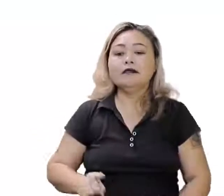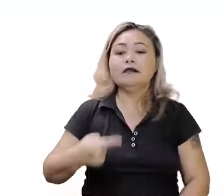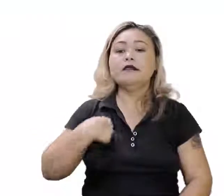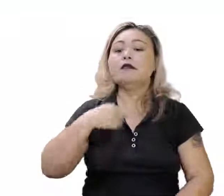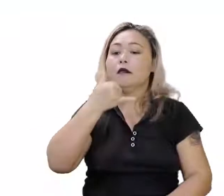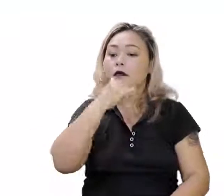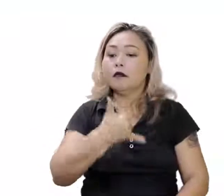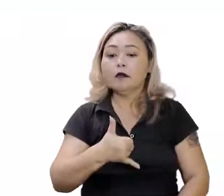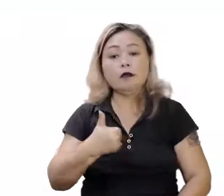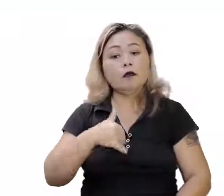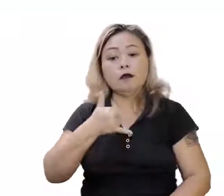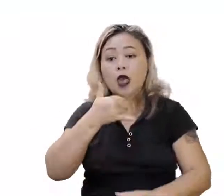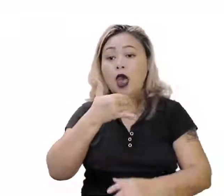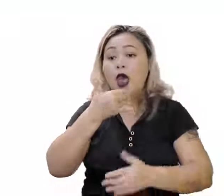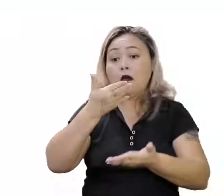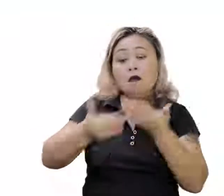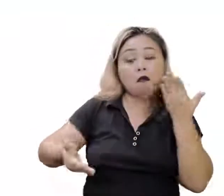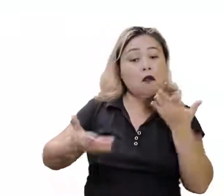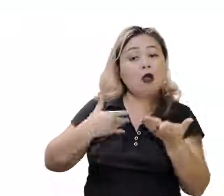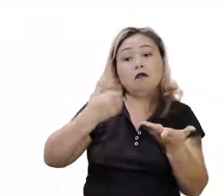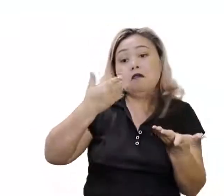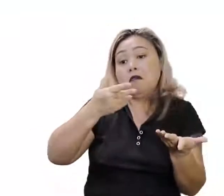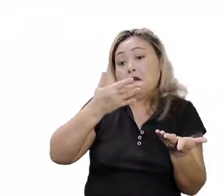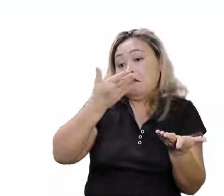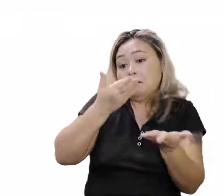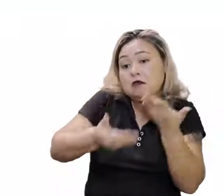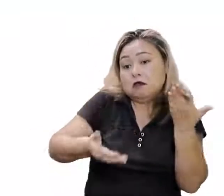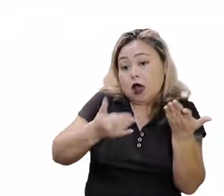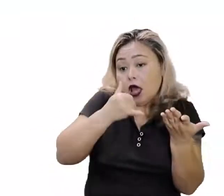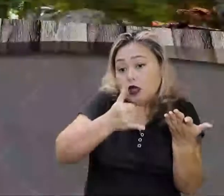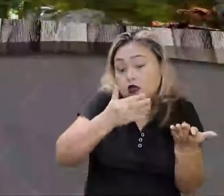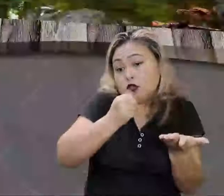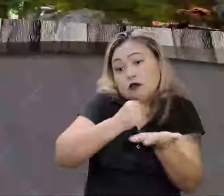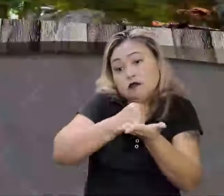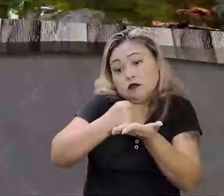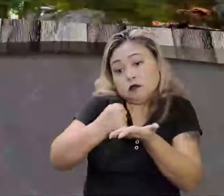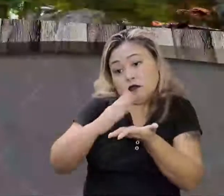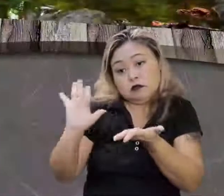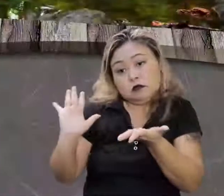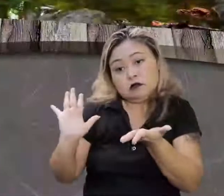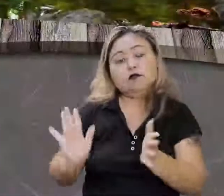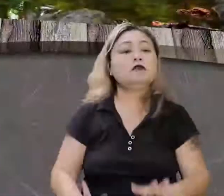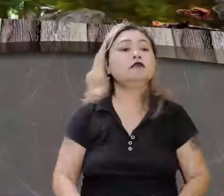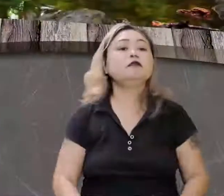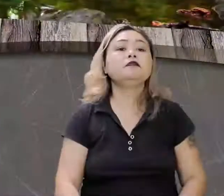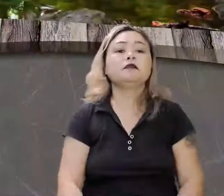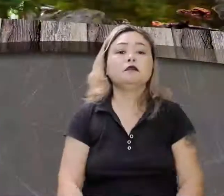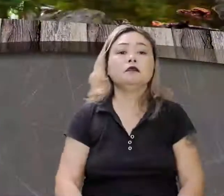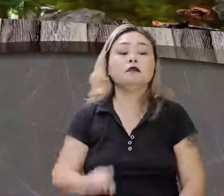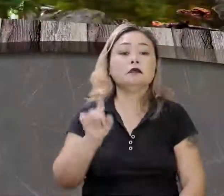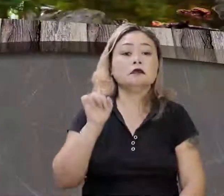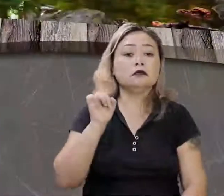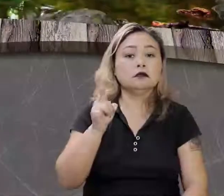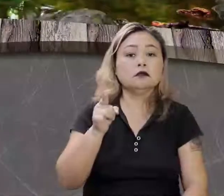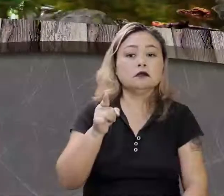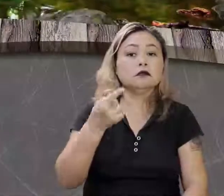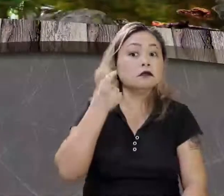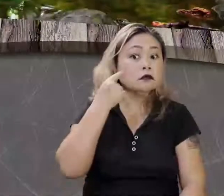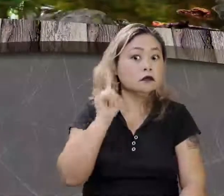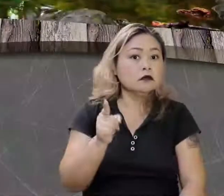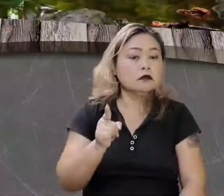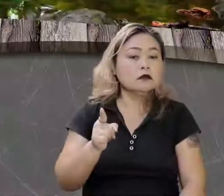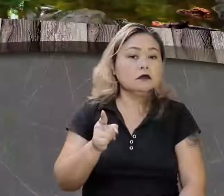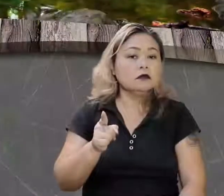a energia, não, uma vez perdida, já foi. Agora, olha o detalhe aqui para mim. Pensa